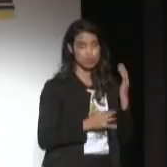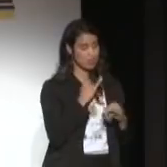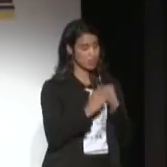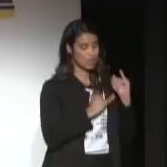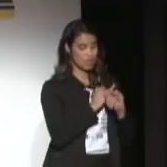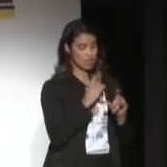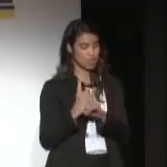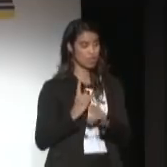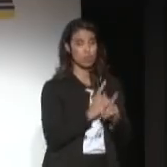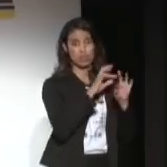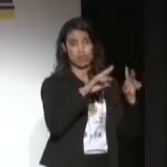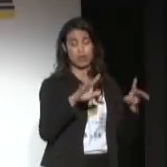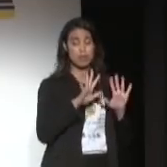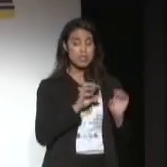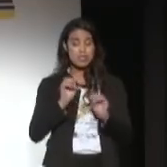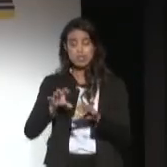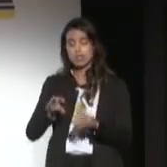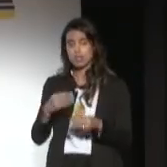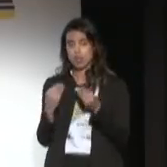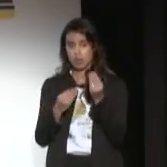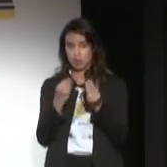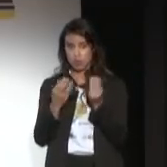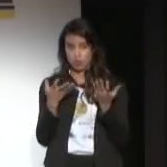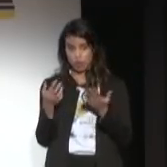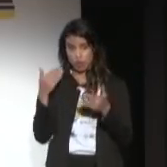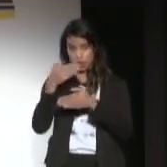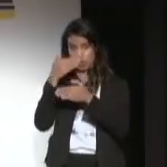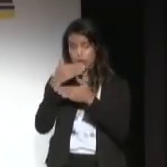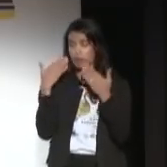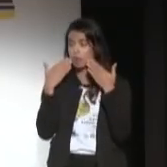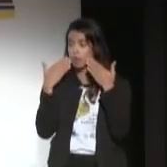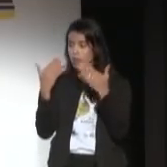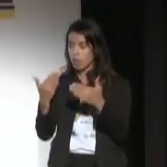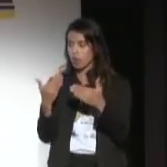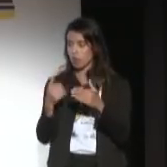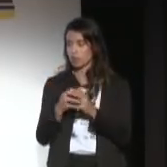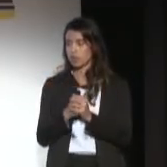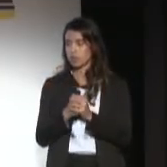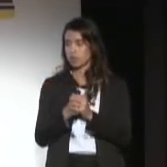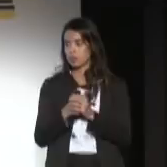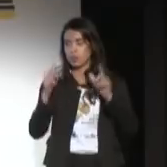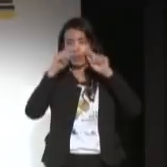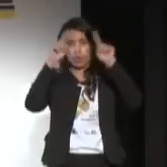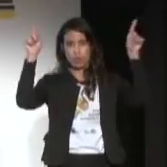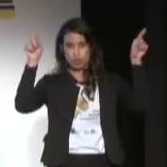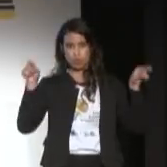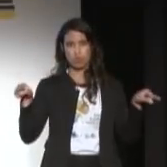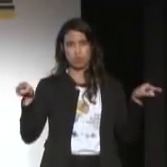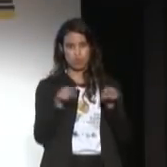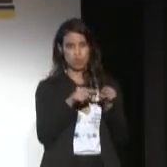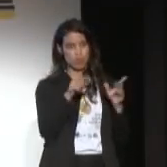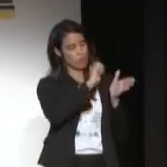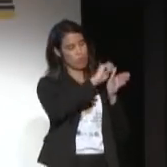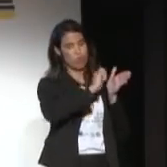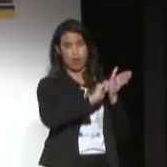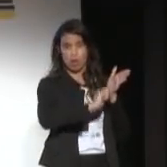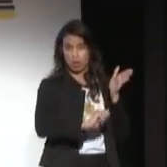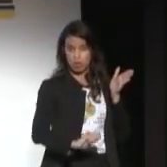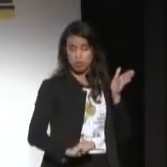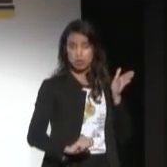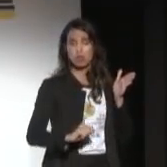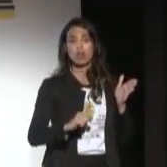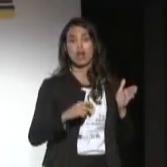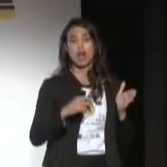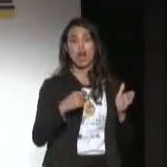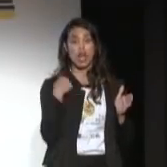isso? Aqui vocês estão observando um quadro totalmente rabiscado, foi uma pauta de formação, onde